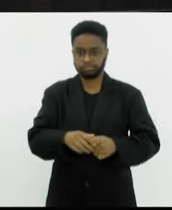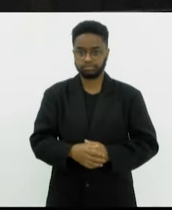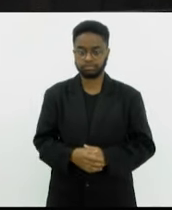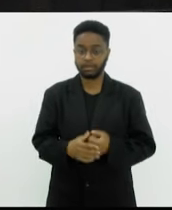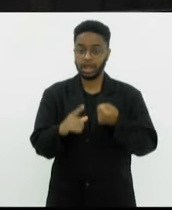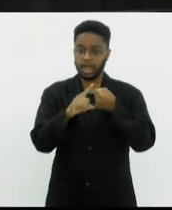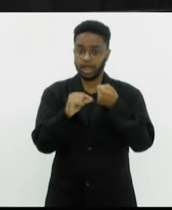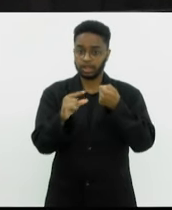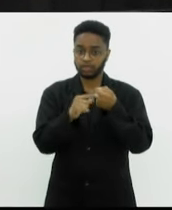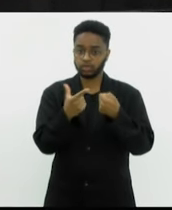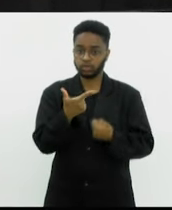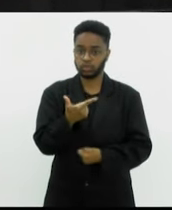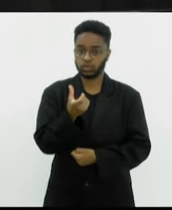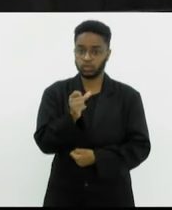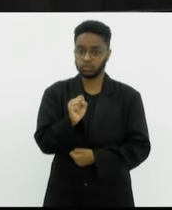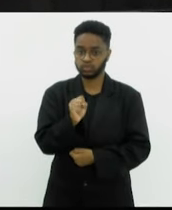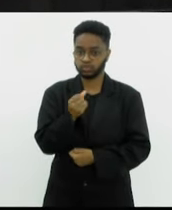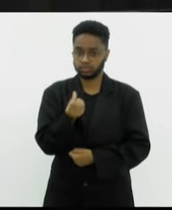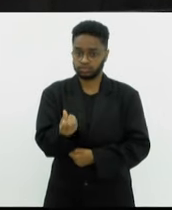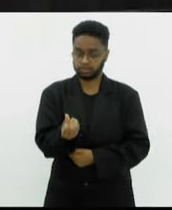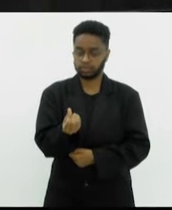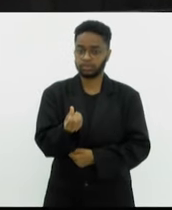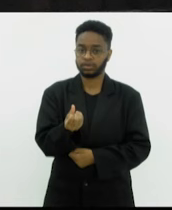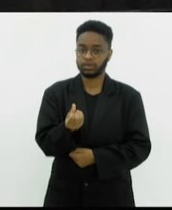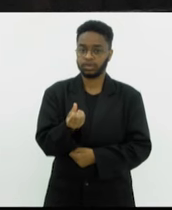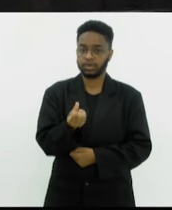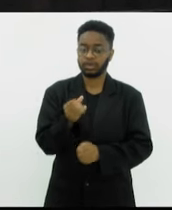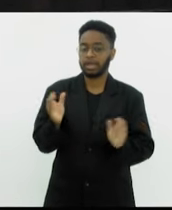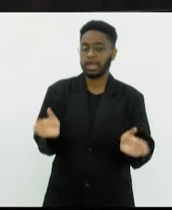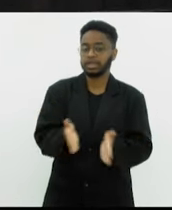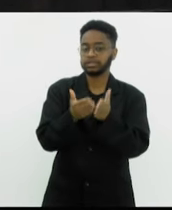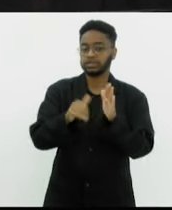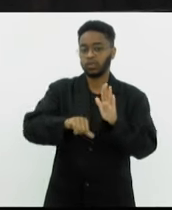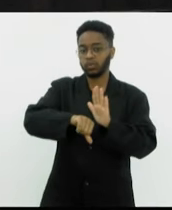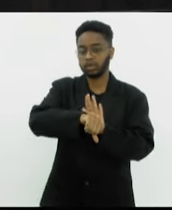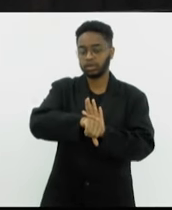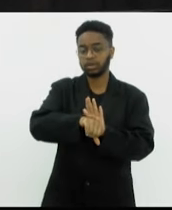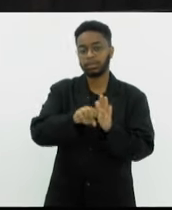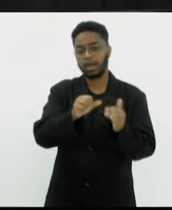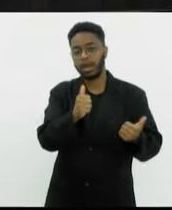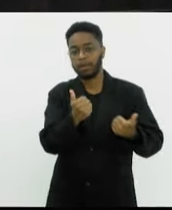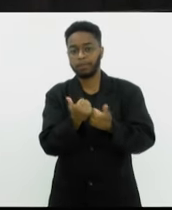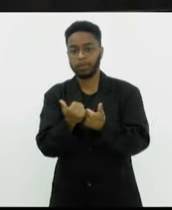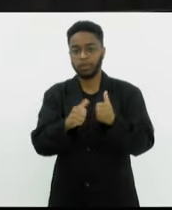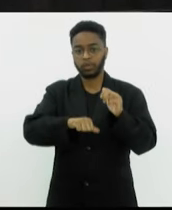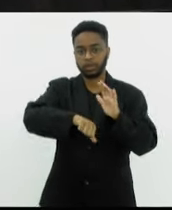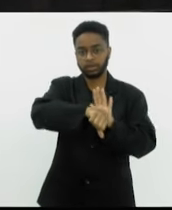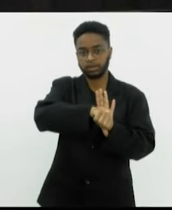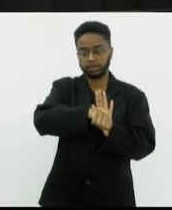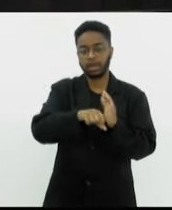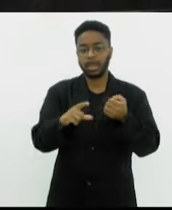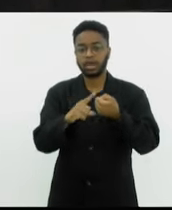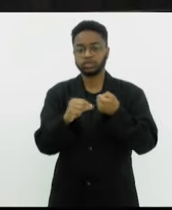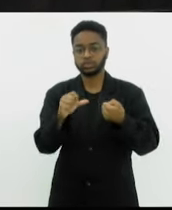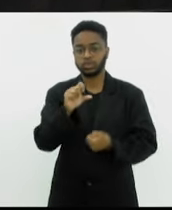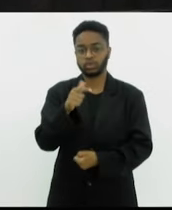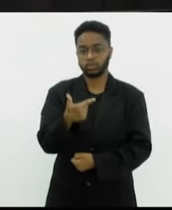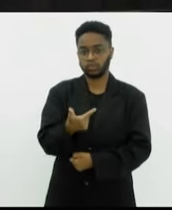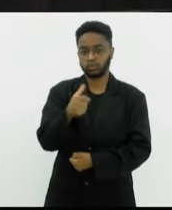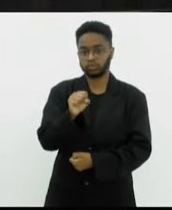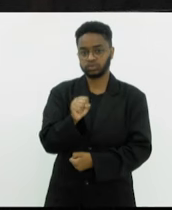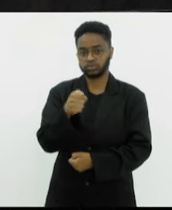Artigo 286 do Código Penal, incitação ao crime. Apologia ao crime, artigo 287.